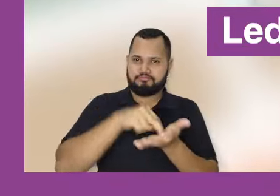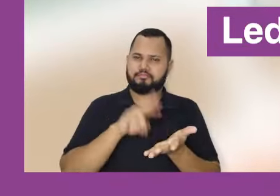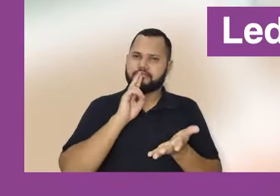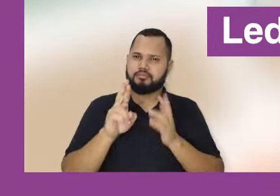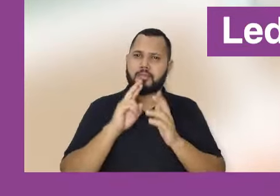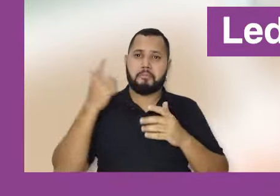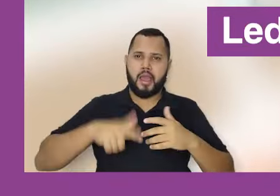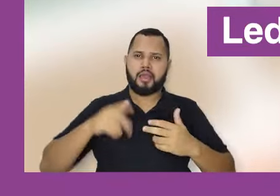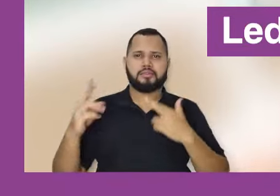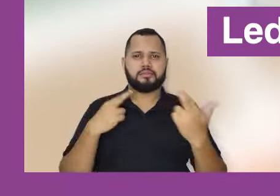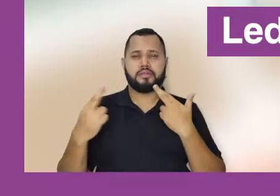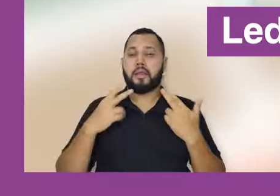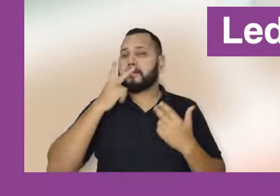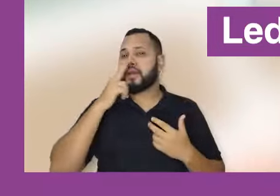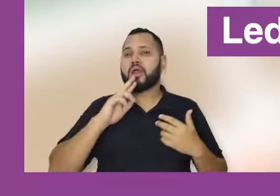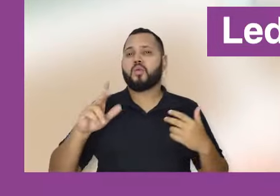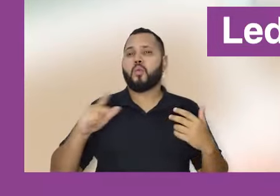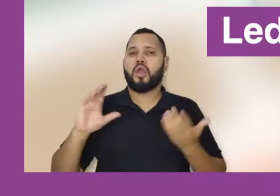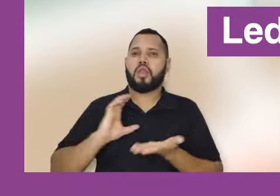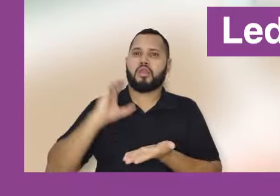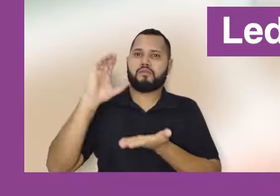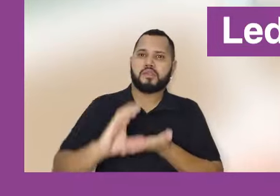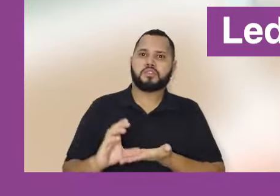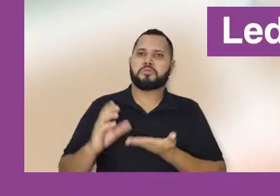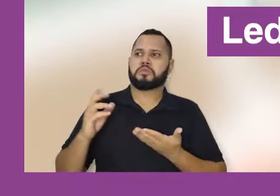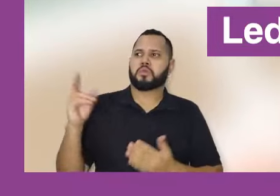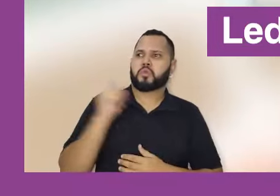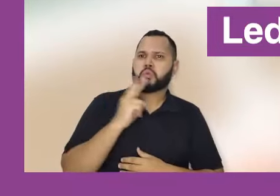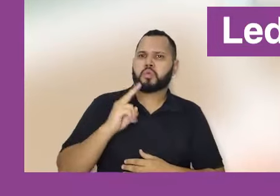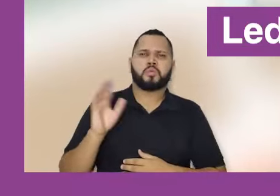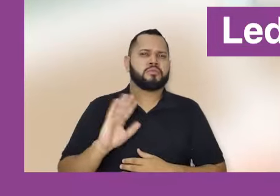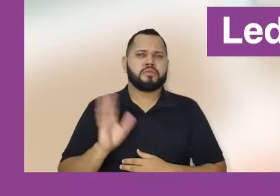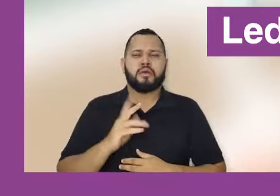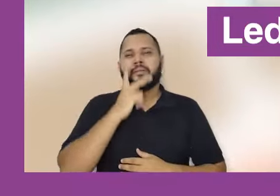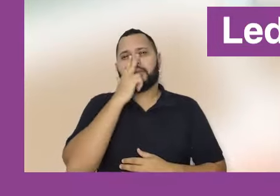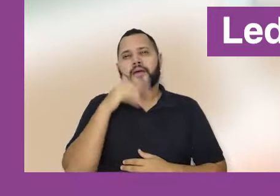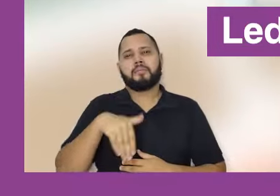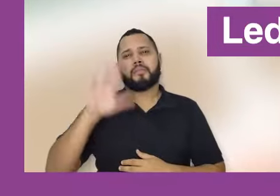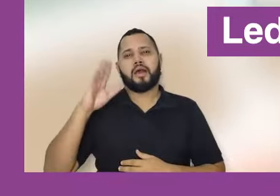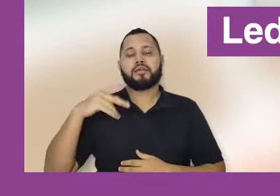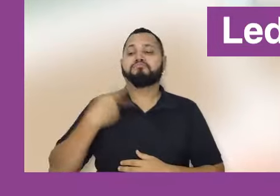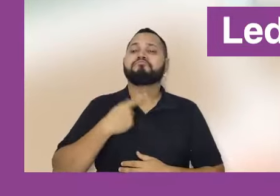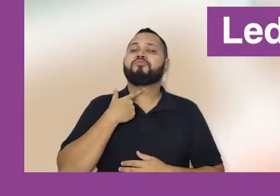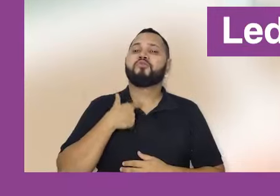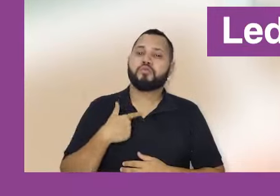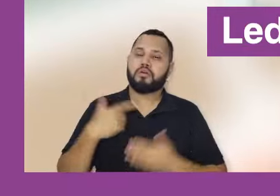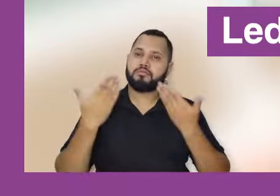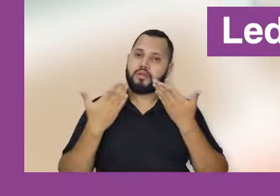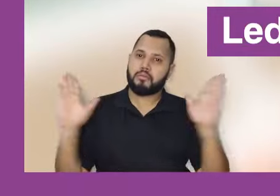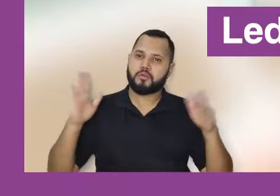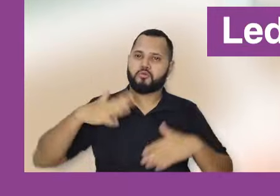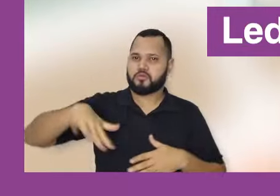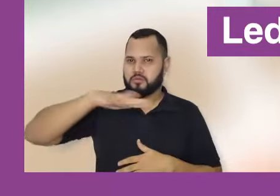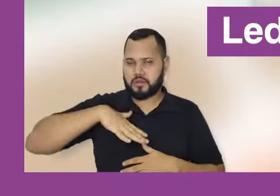de trazer mais pessoas não requer assim um investimento muito grande requer mais vontade e abertura